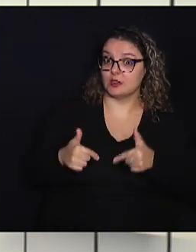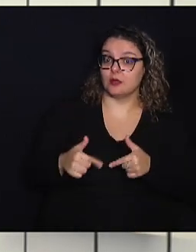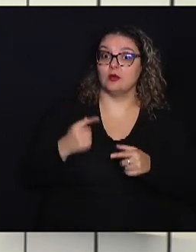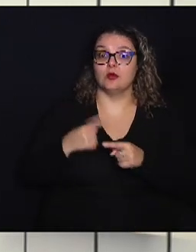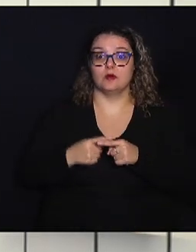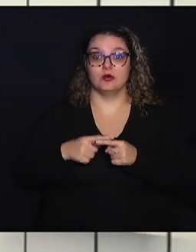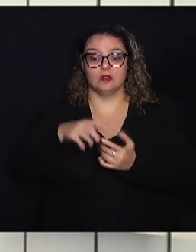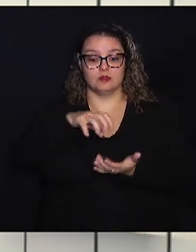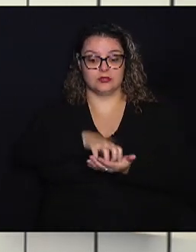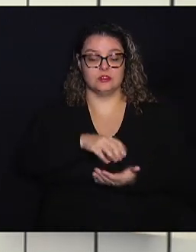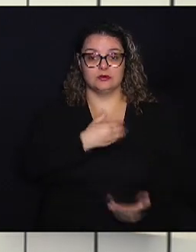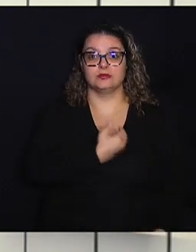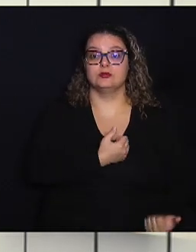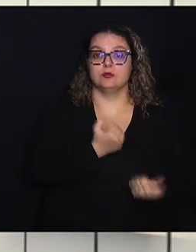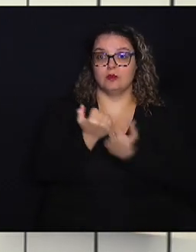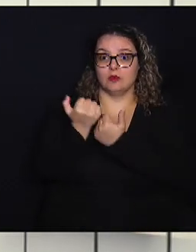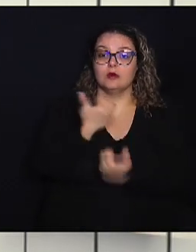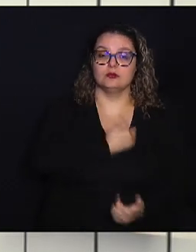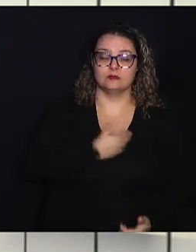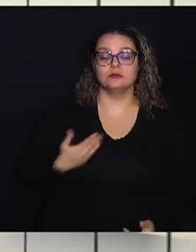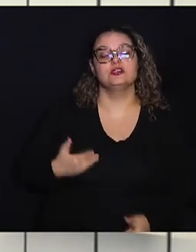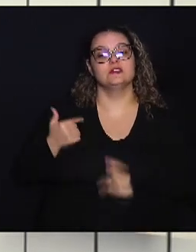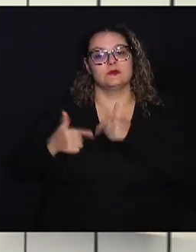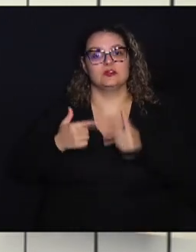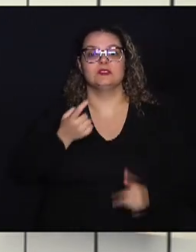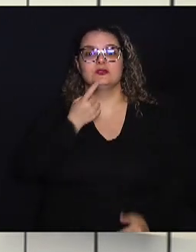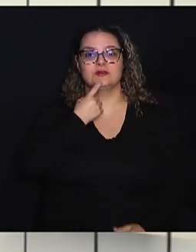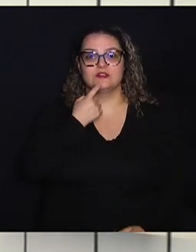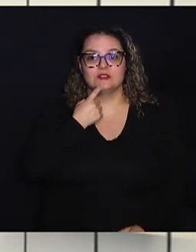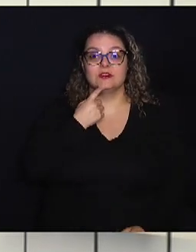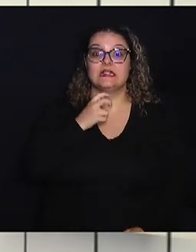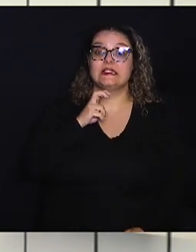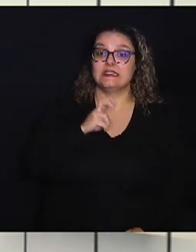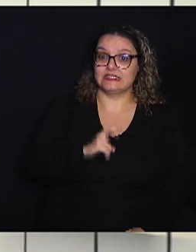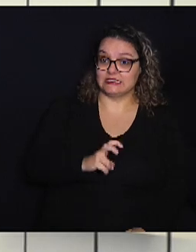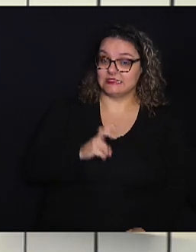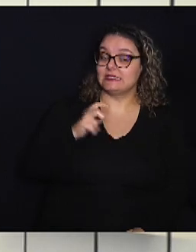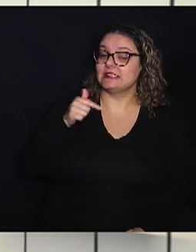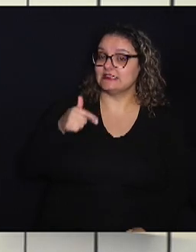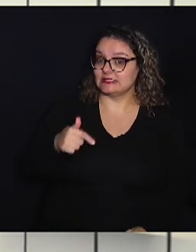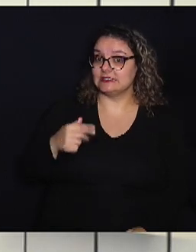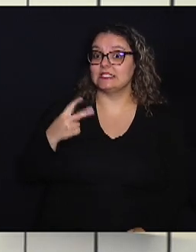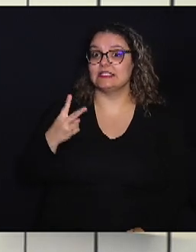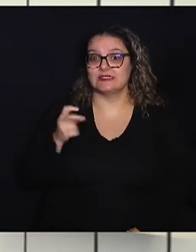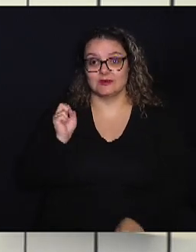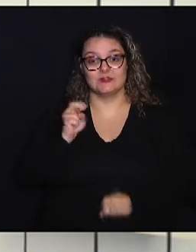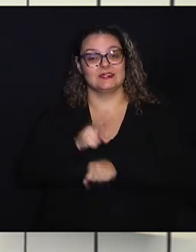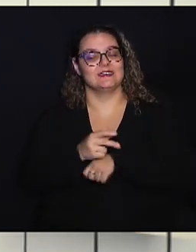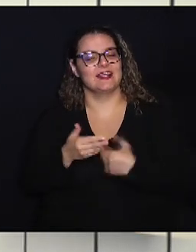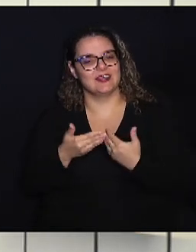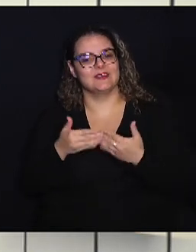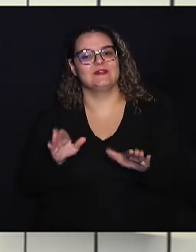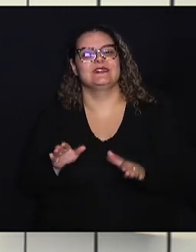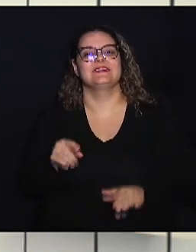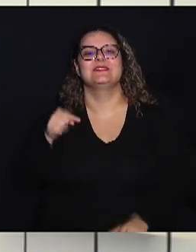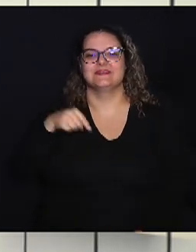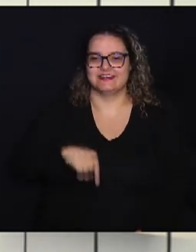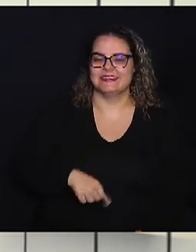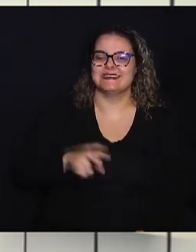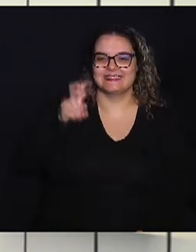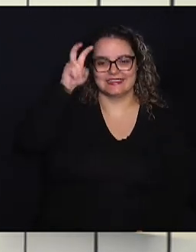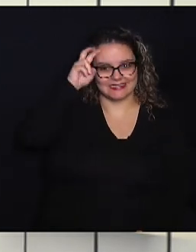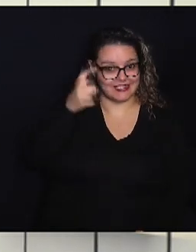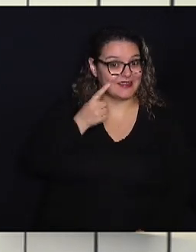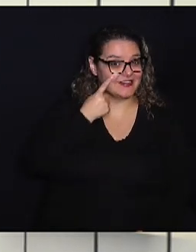o Centro Público de Apoio ao Trabalhador de Campinas está com 572 32 vagas disponíveis para esta